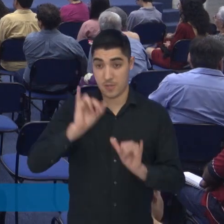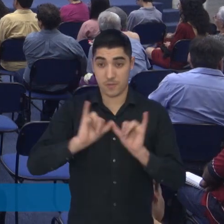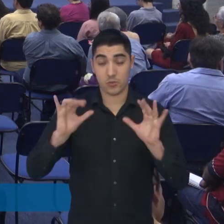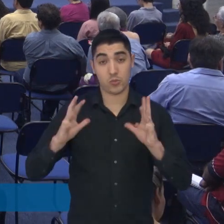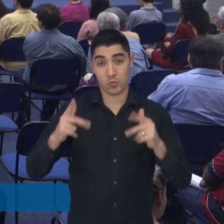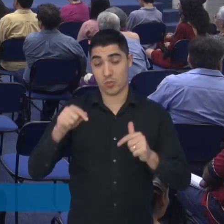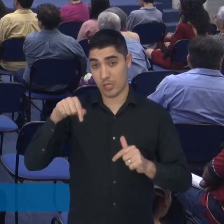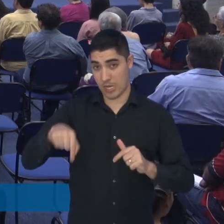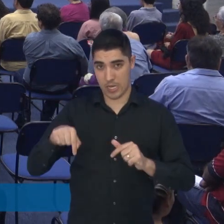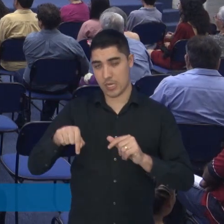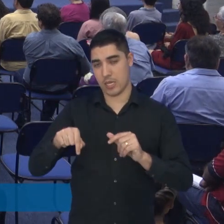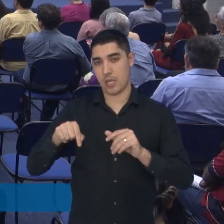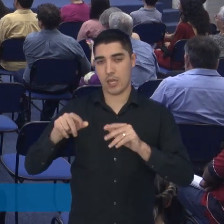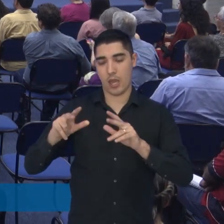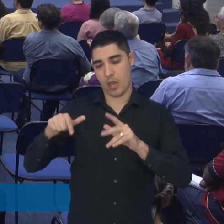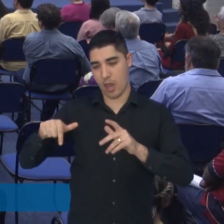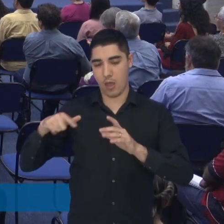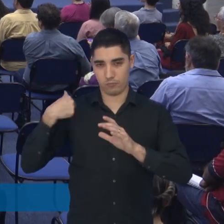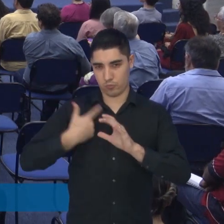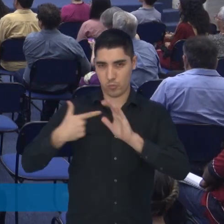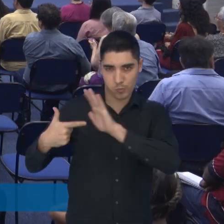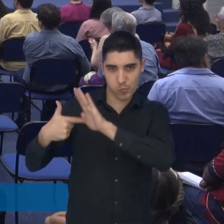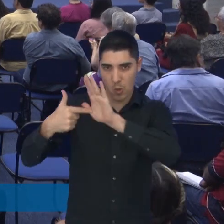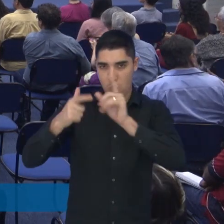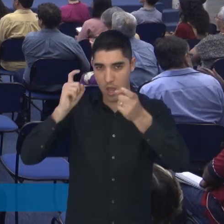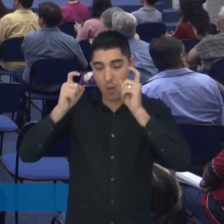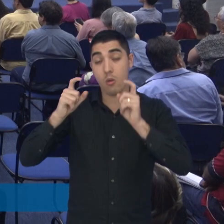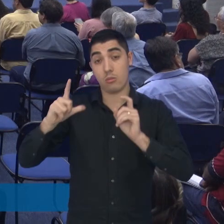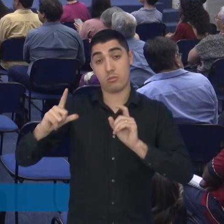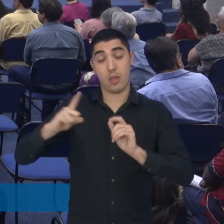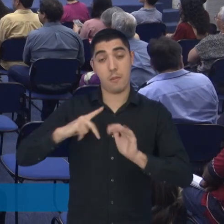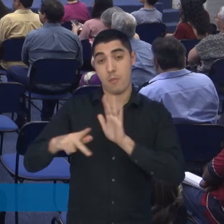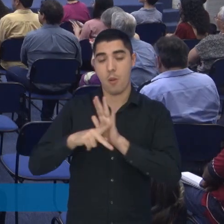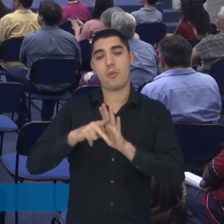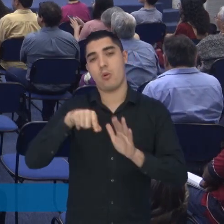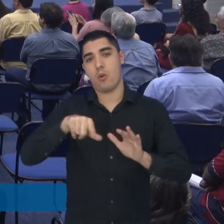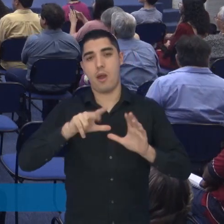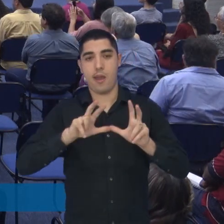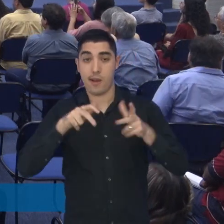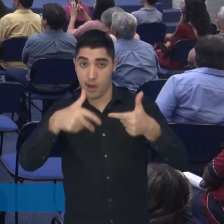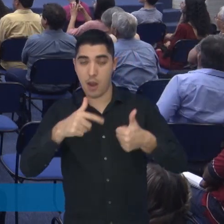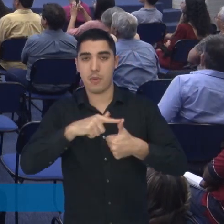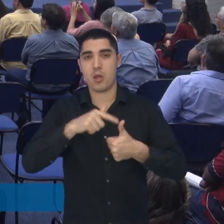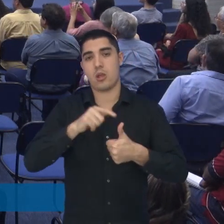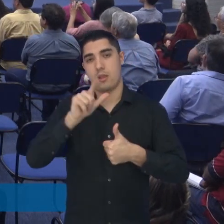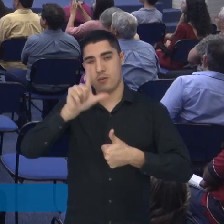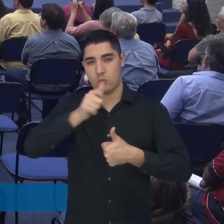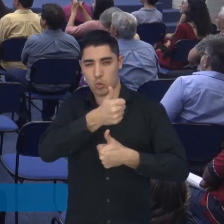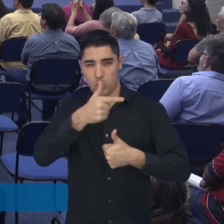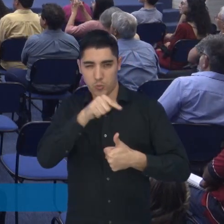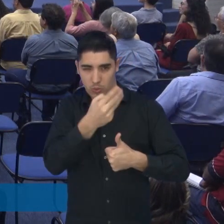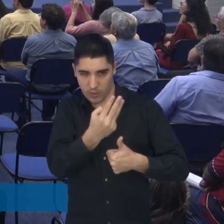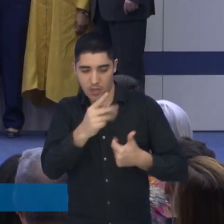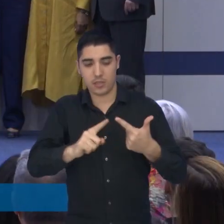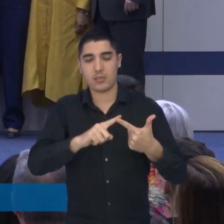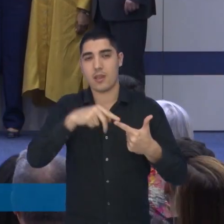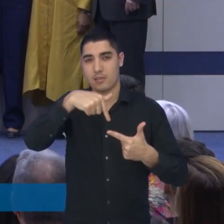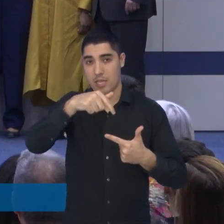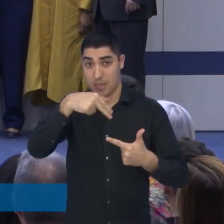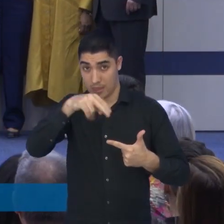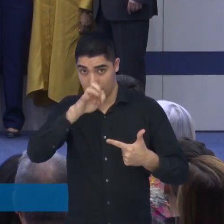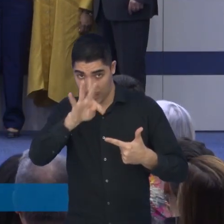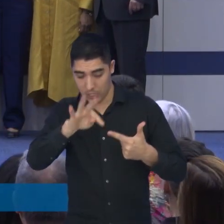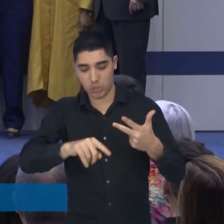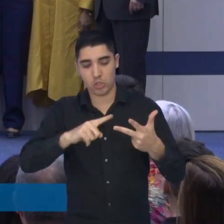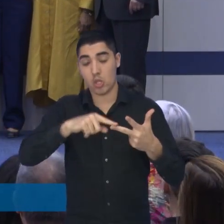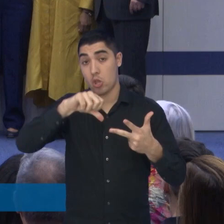no site e nos canais 7 da NET, 9 da Vivo e 12.3 do canal aberto. Também está